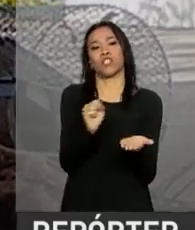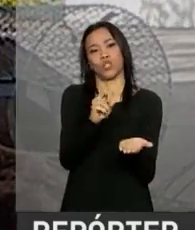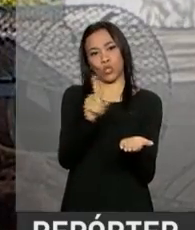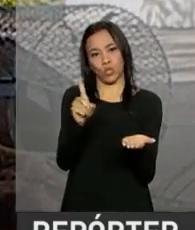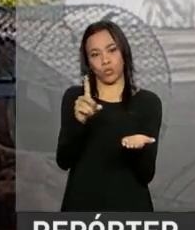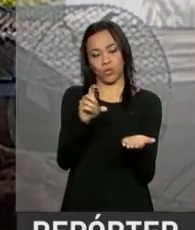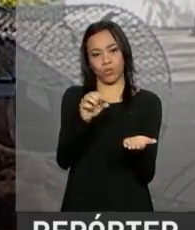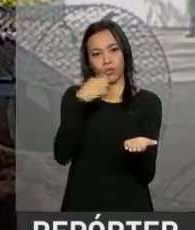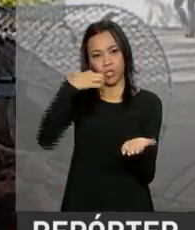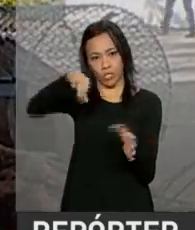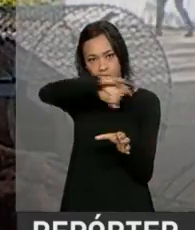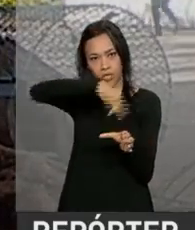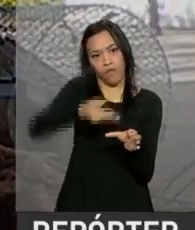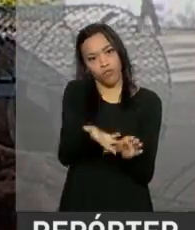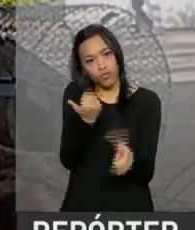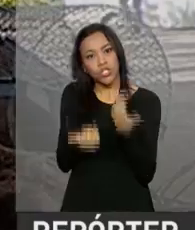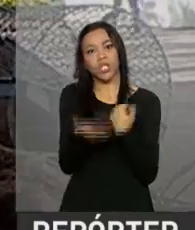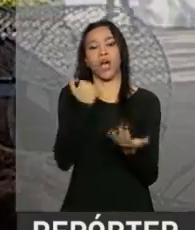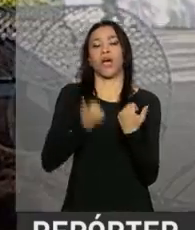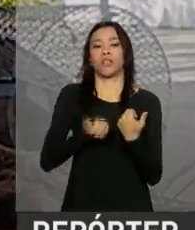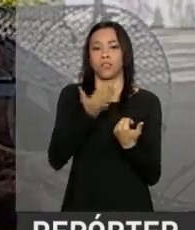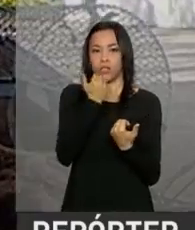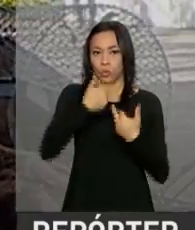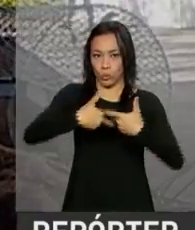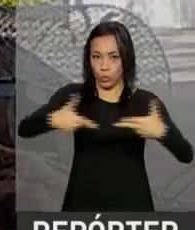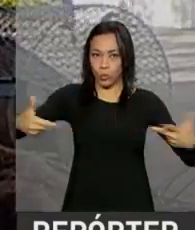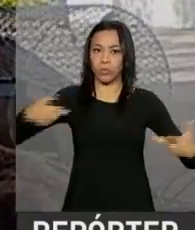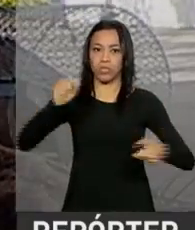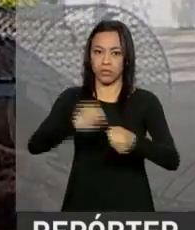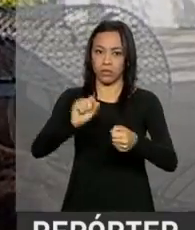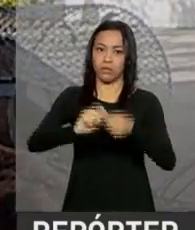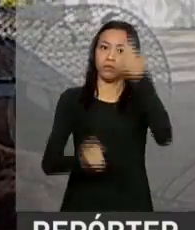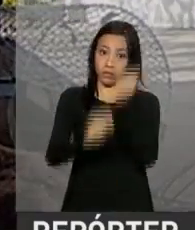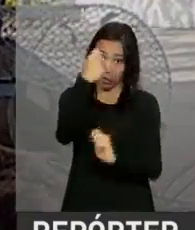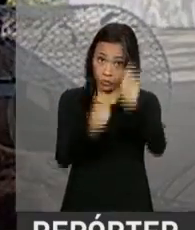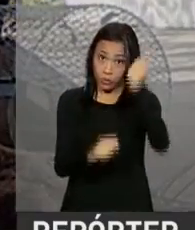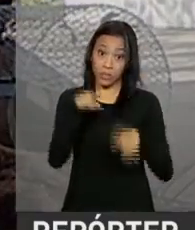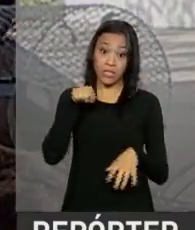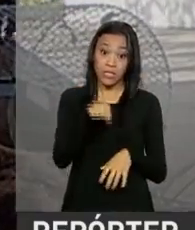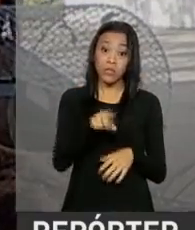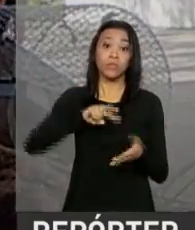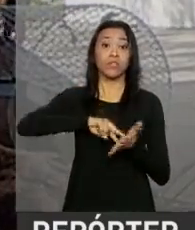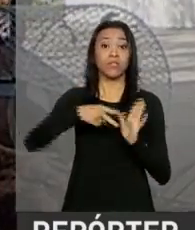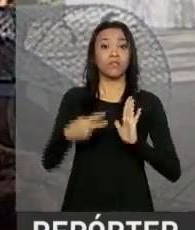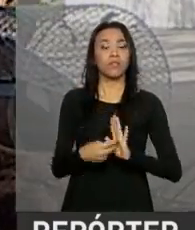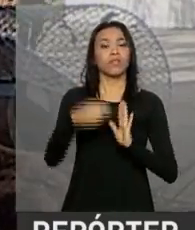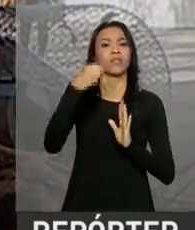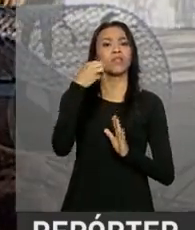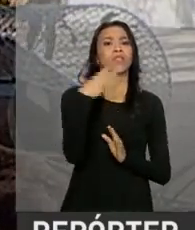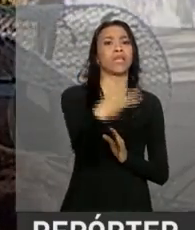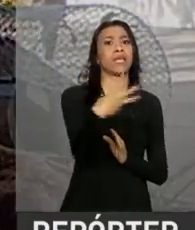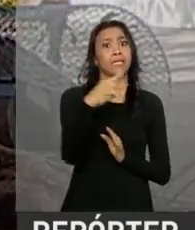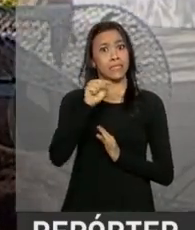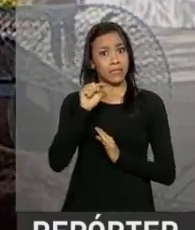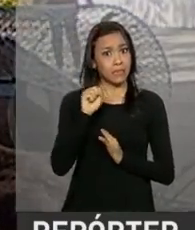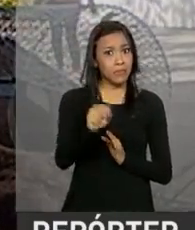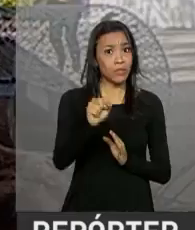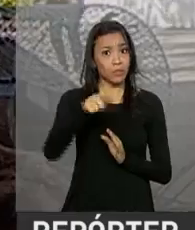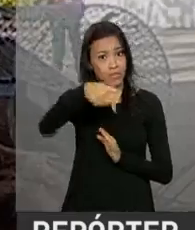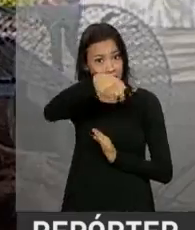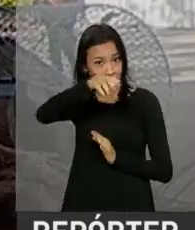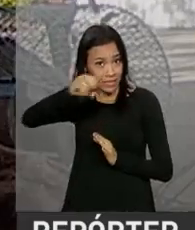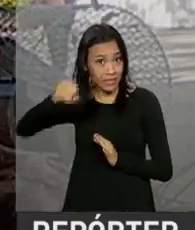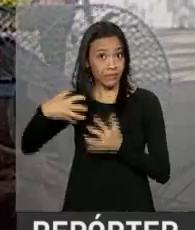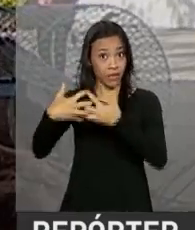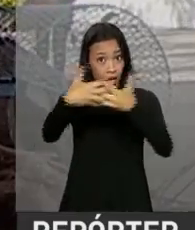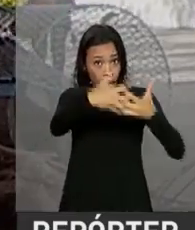dos alimentos industrializados. Isso equivale a cerca de 3.700 caminhões carregados de sal. E